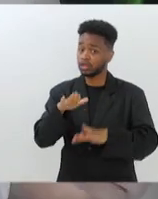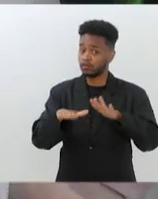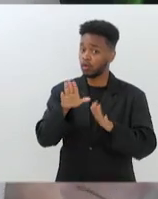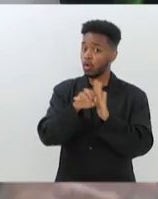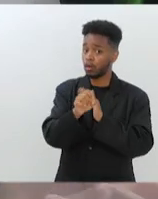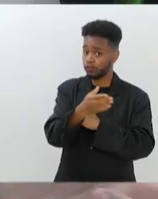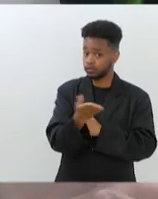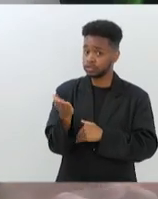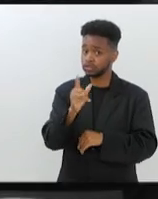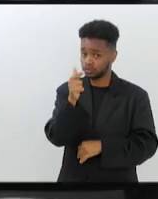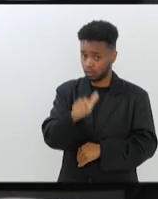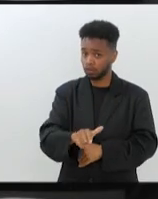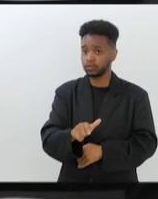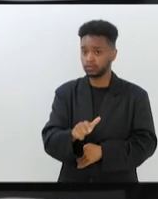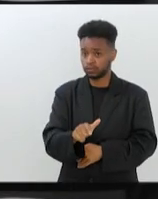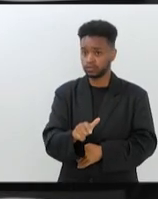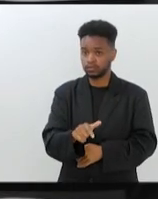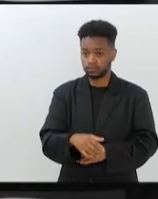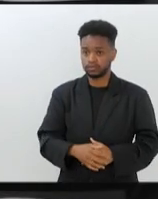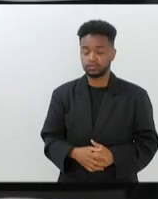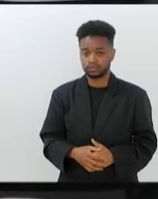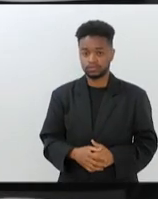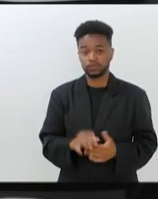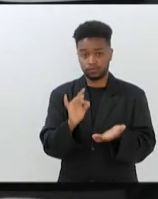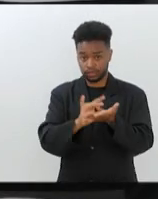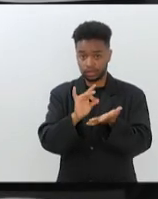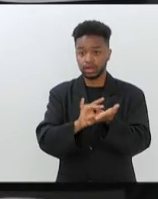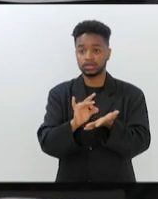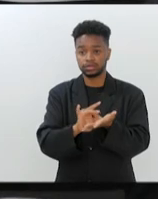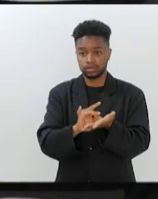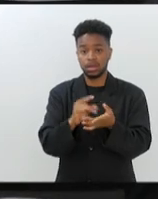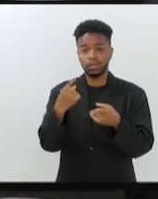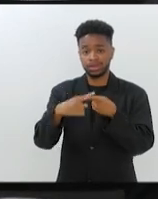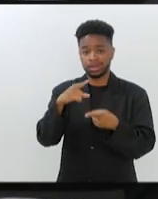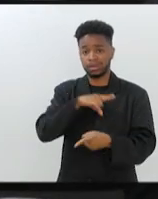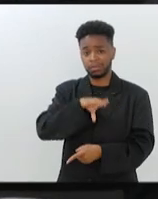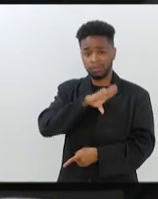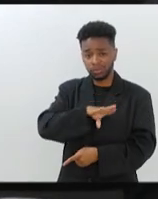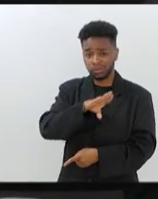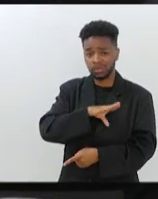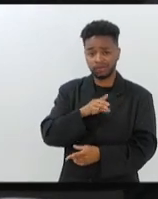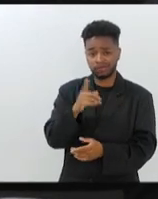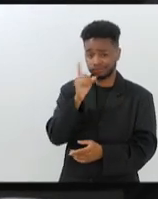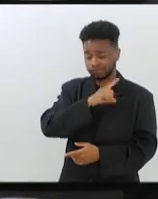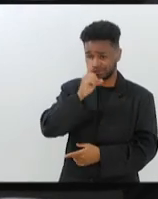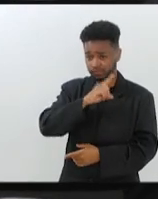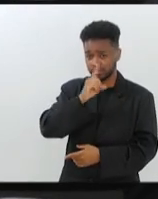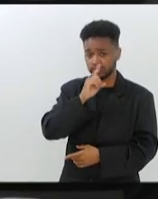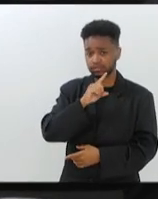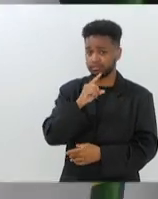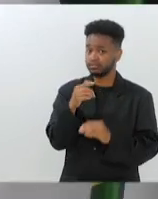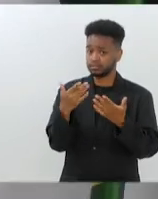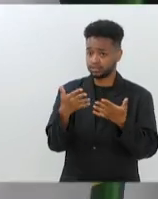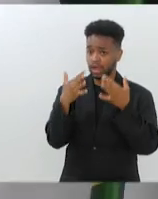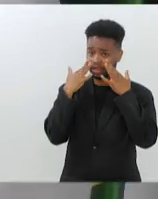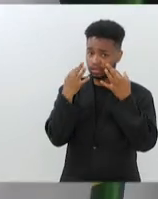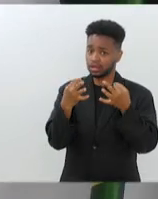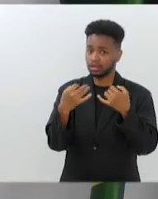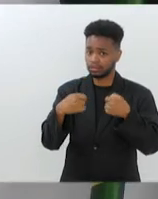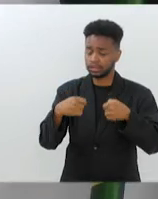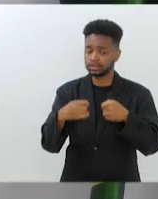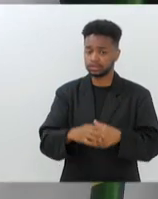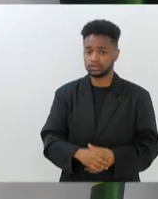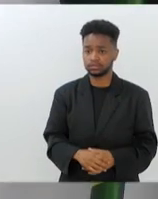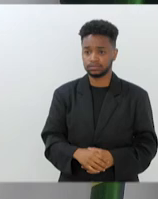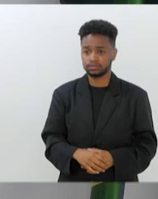tem valor mas é verdade pugu tem sa cedade qual logo da cedade presente e fazendo justiça